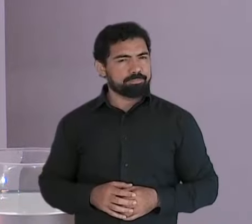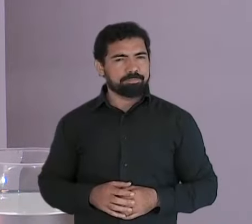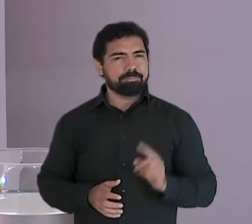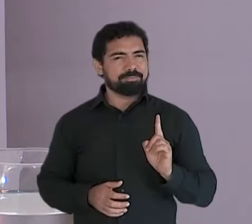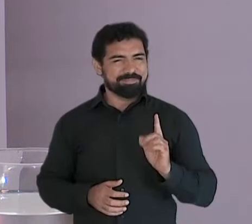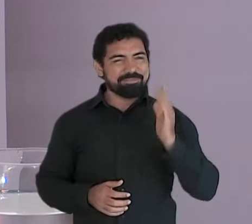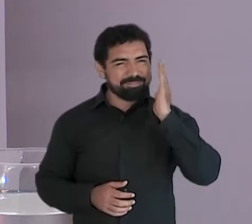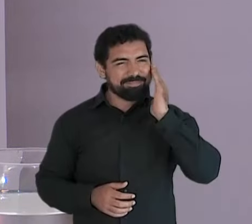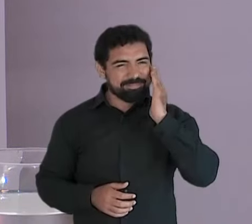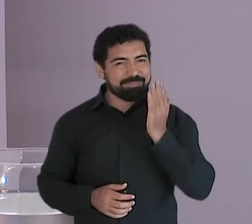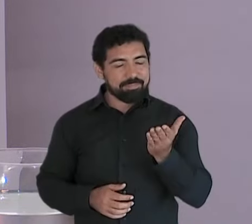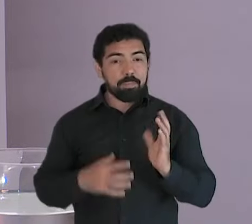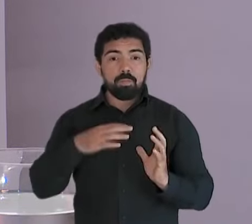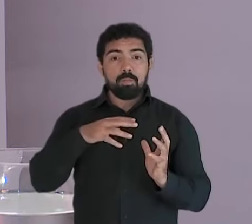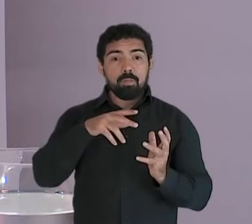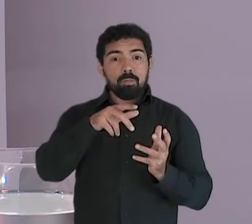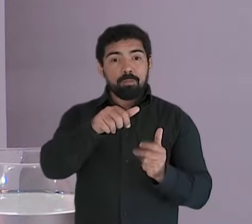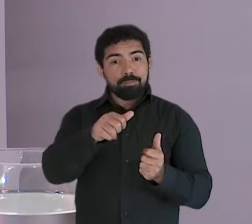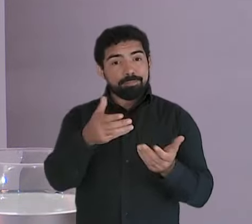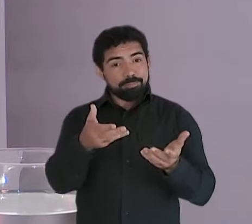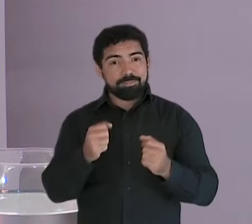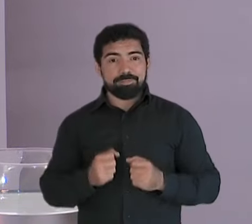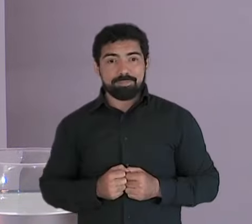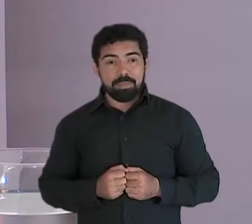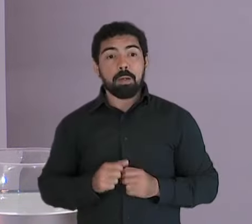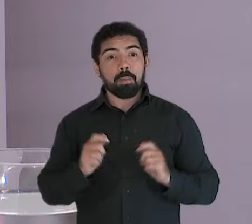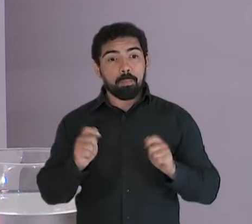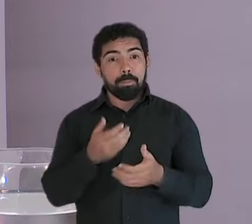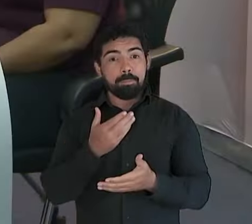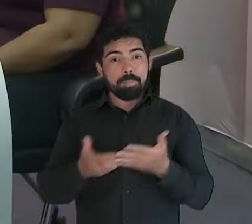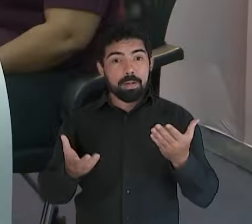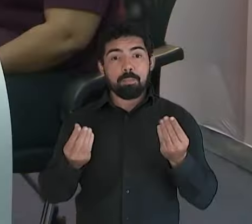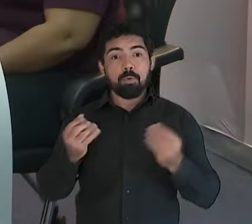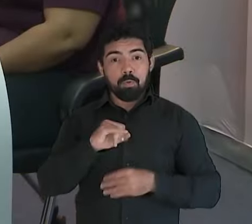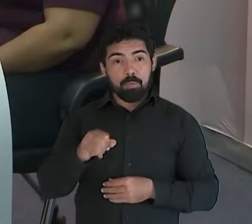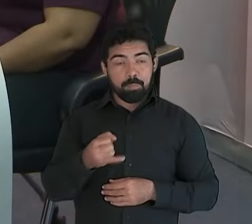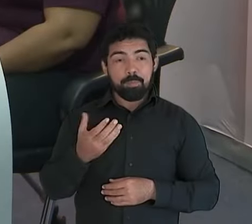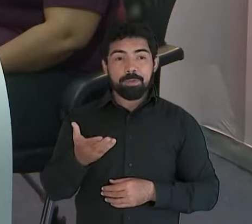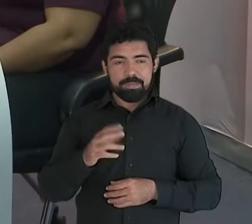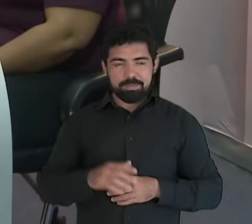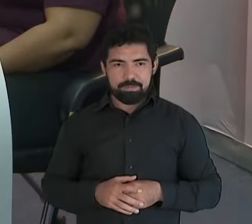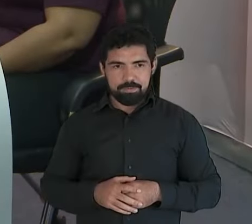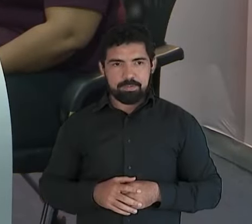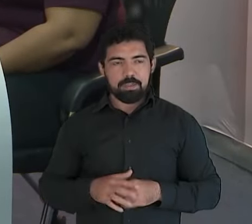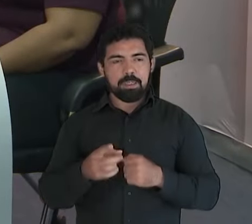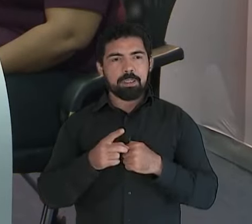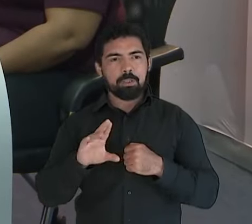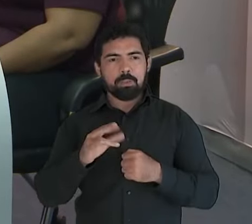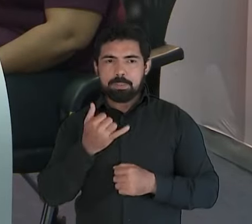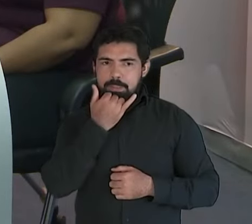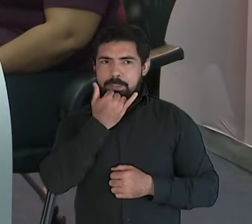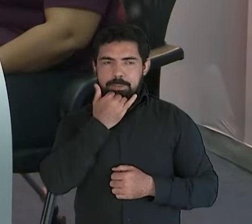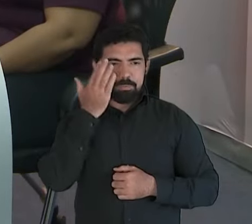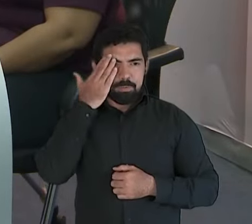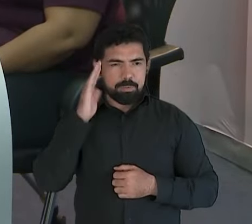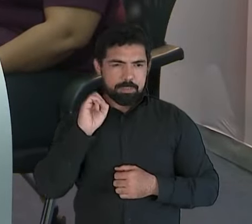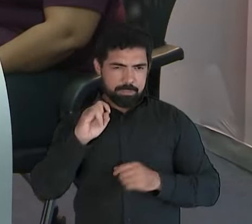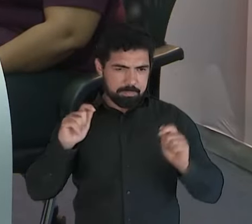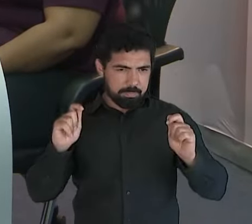Tá entendendo? O quanto que o mundo não teria perdido. Doutora, eu não sei se a gente já está, se a gente pode fazer